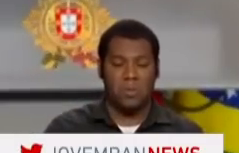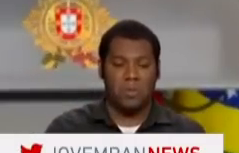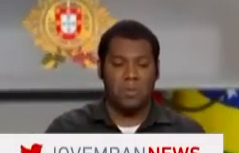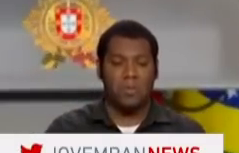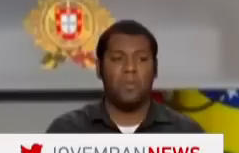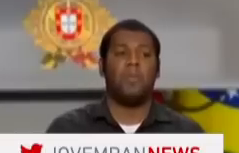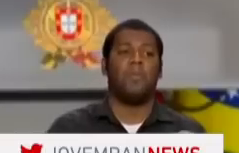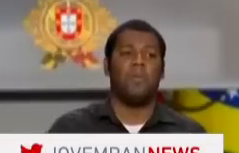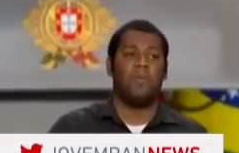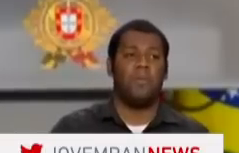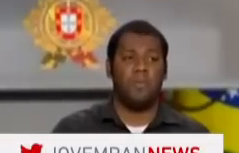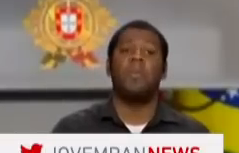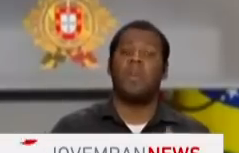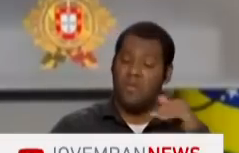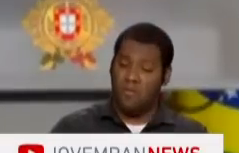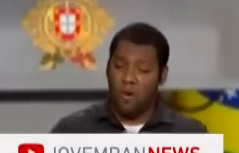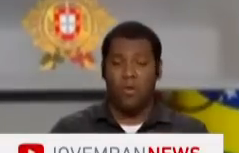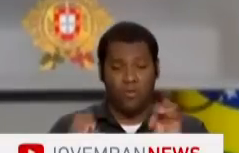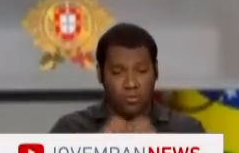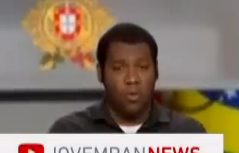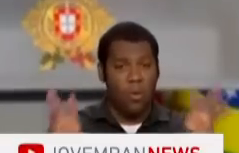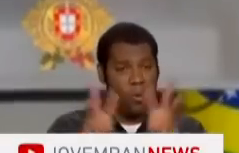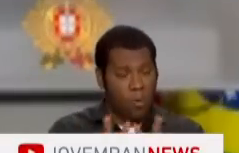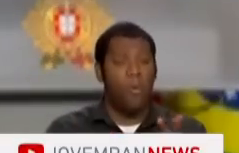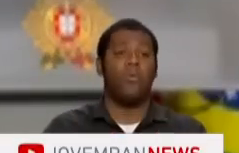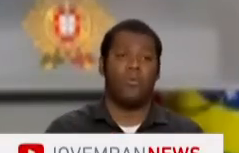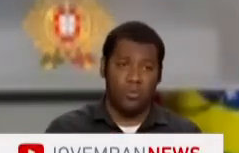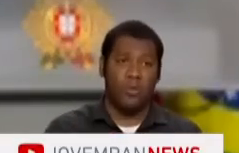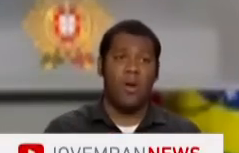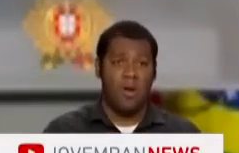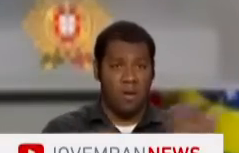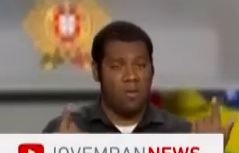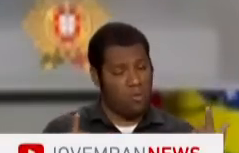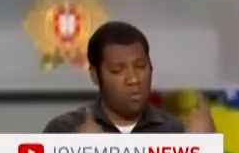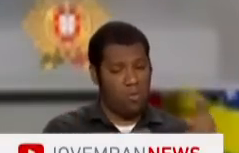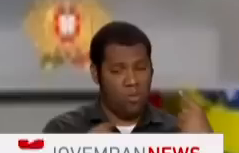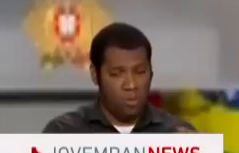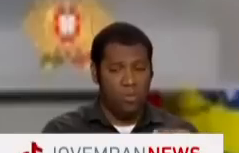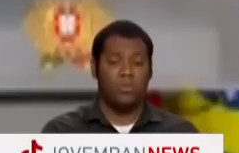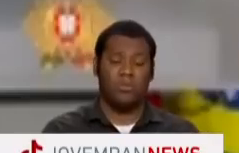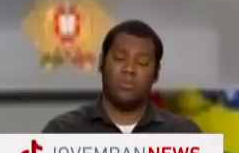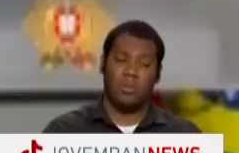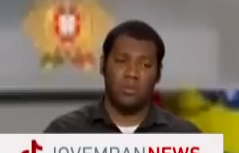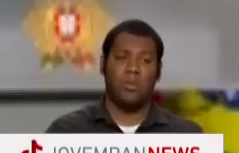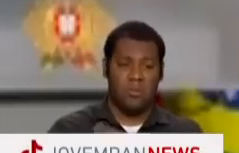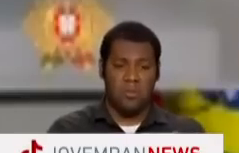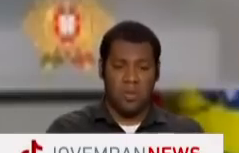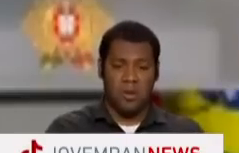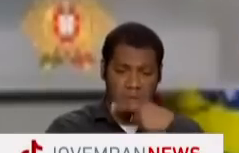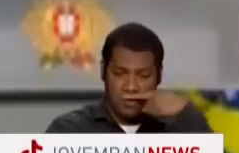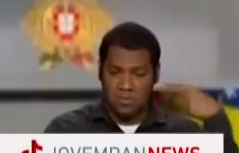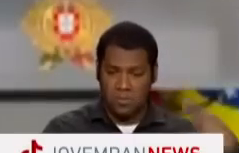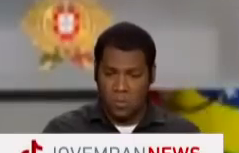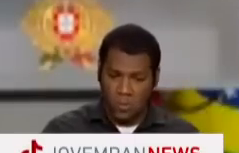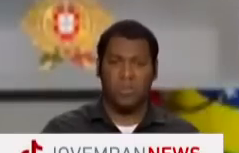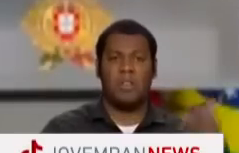tem com o Partido dos Trabalhadores e com o próprio presidente Lula. Por isso, está sendo utilizado aí, segundo o Palácio do